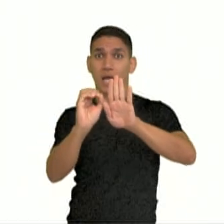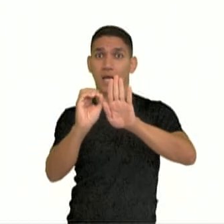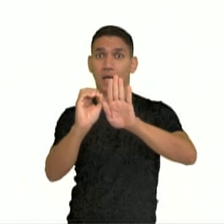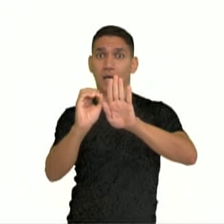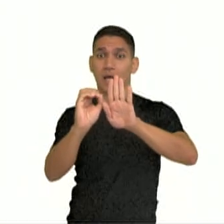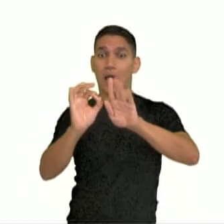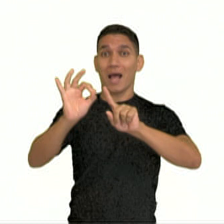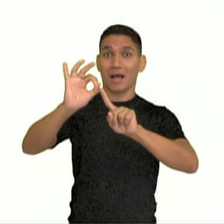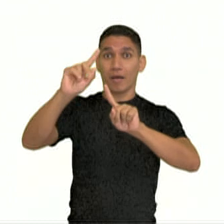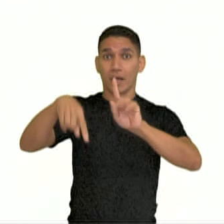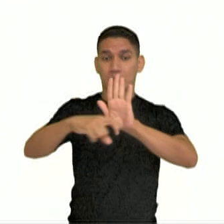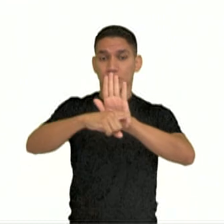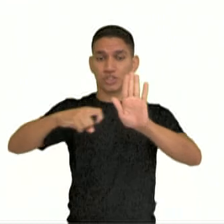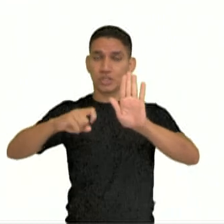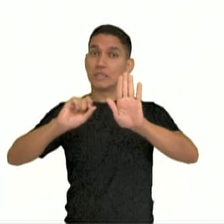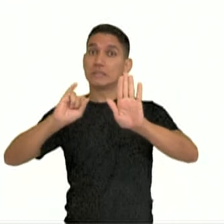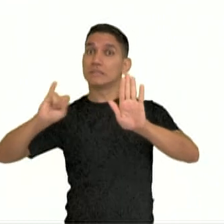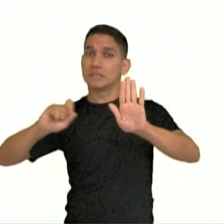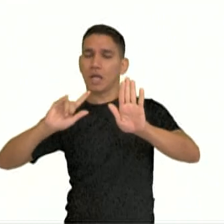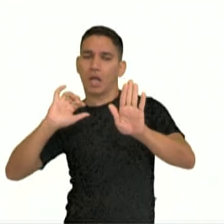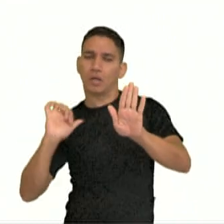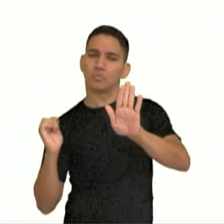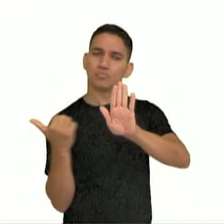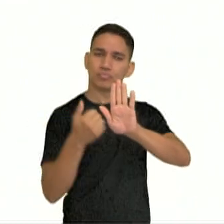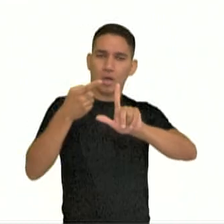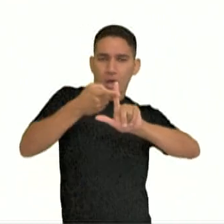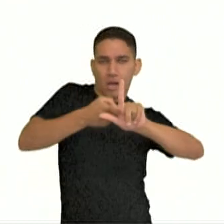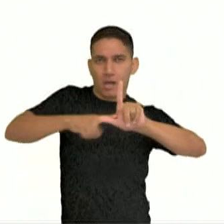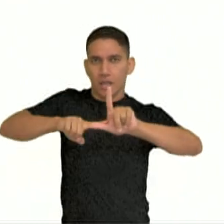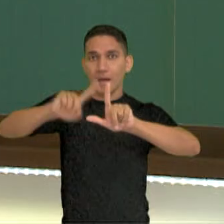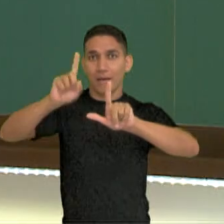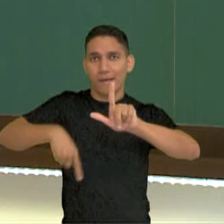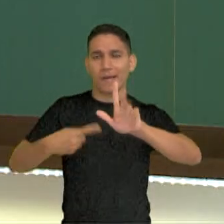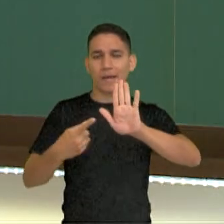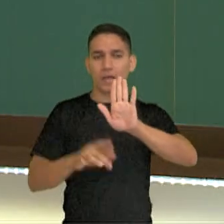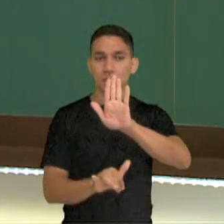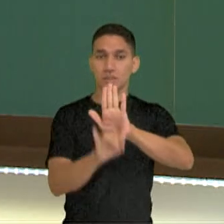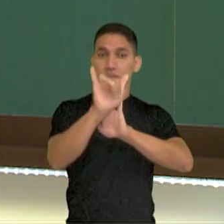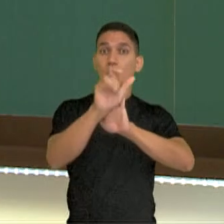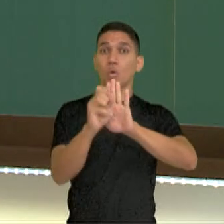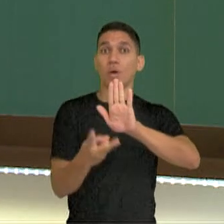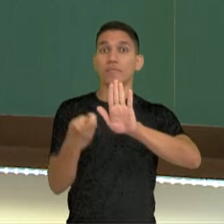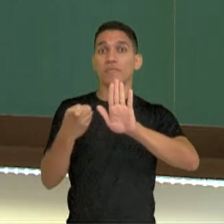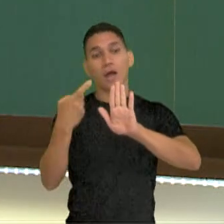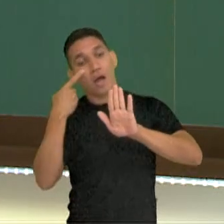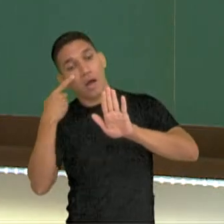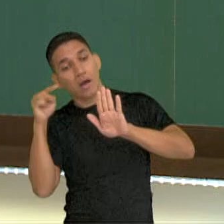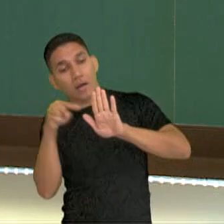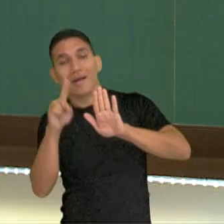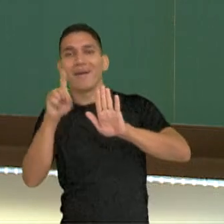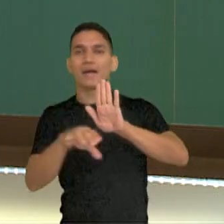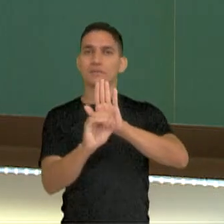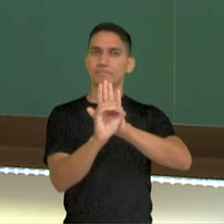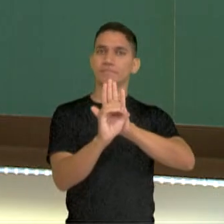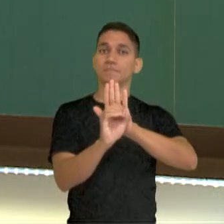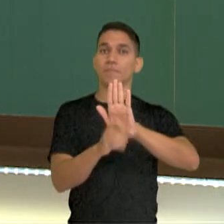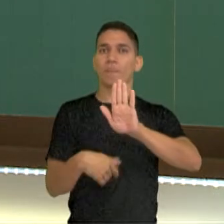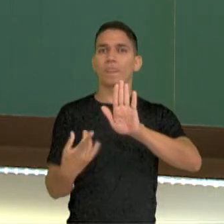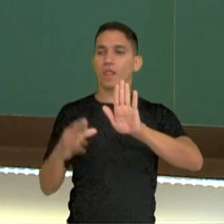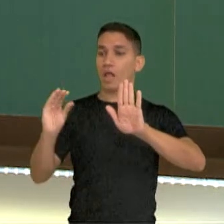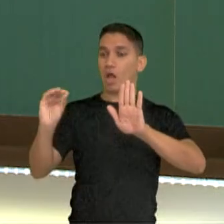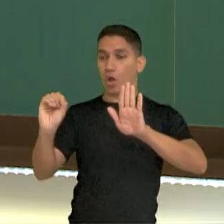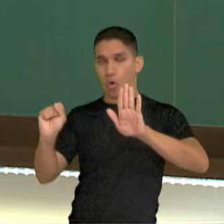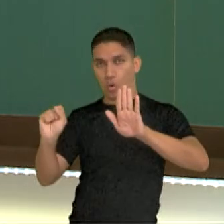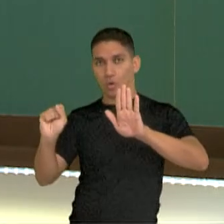Se você transpor esse ângulo para o eixo Y, você vai chegar até o ponto 0. O